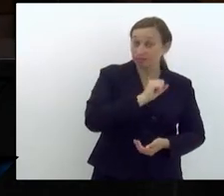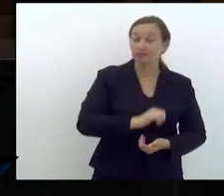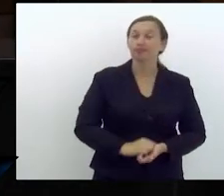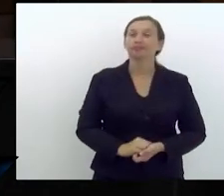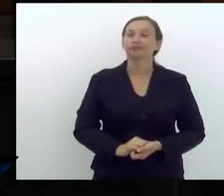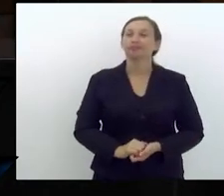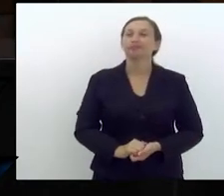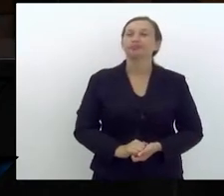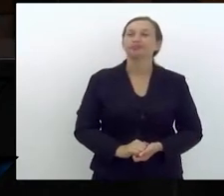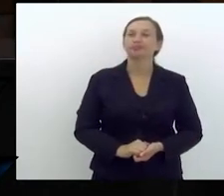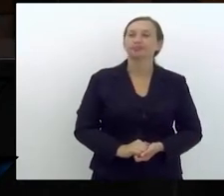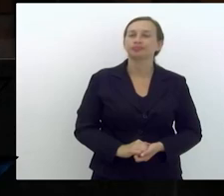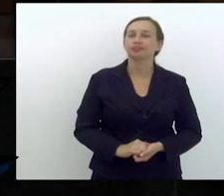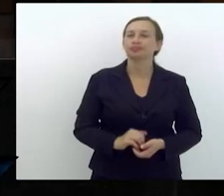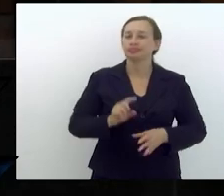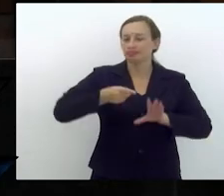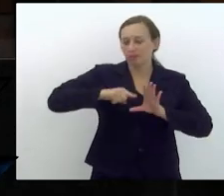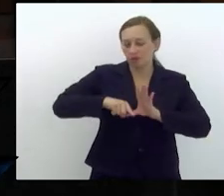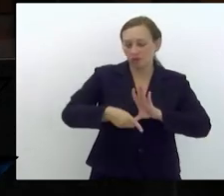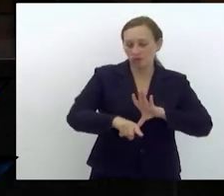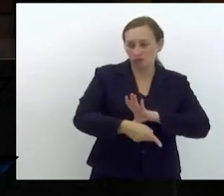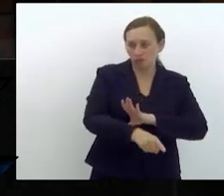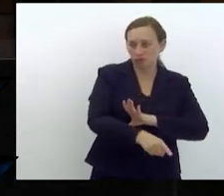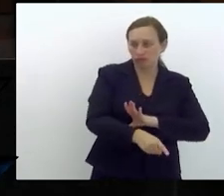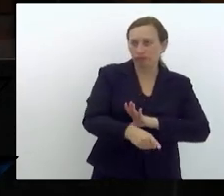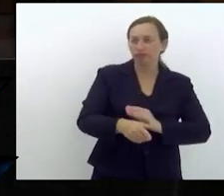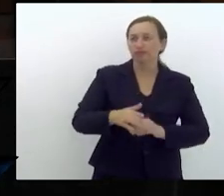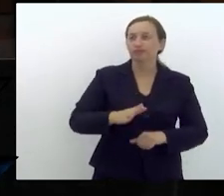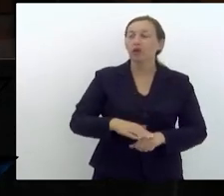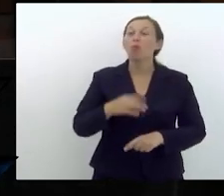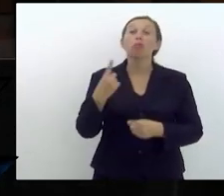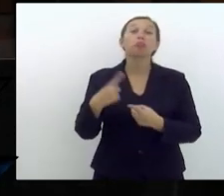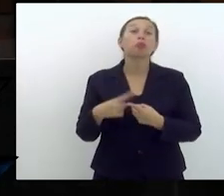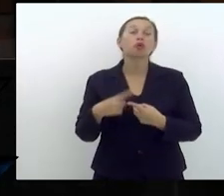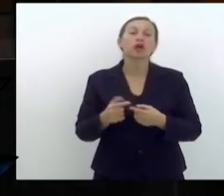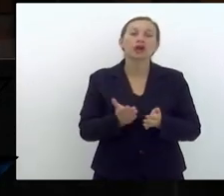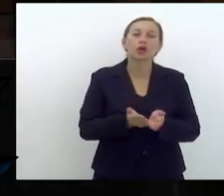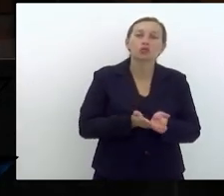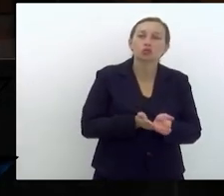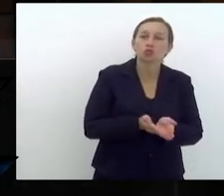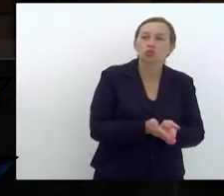e de maneira mais profunda por quem